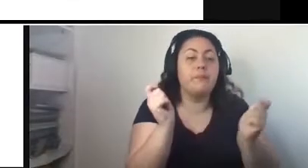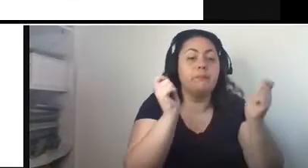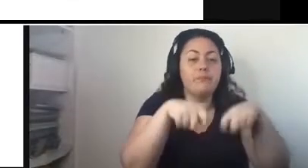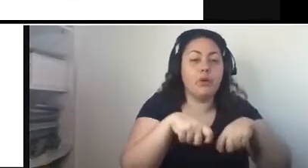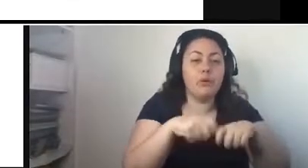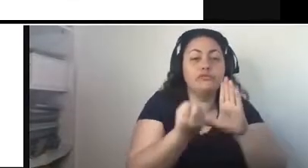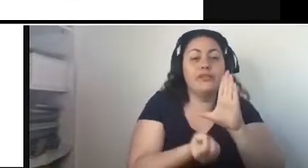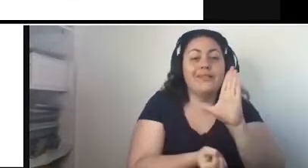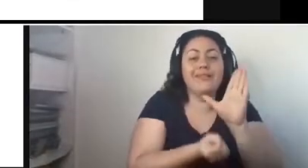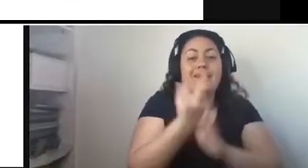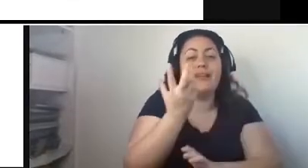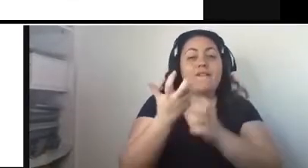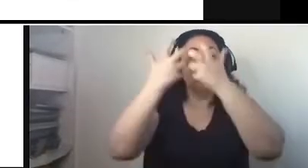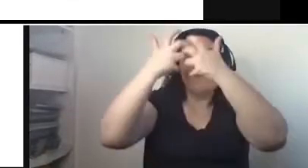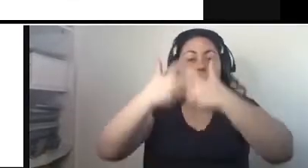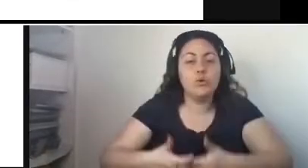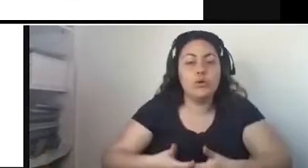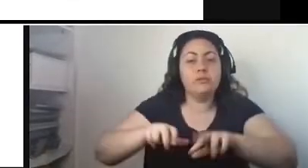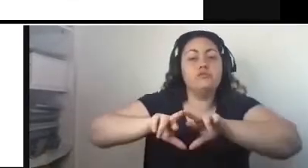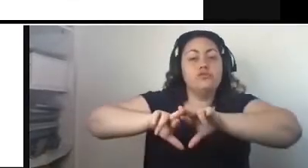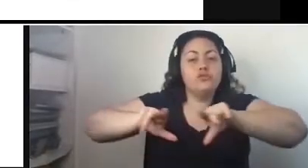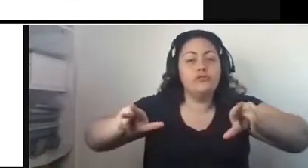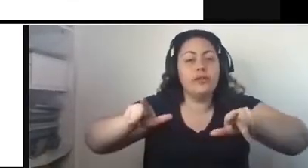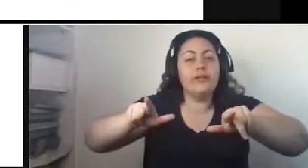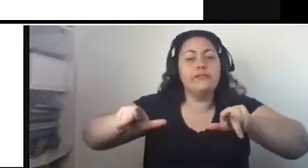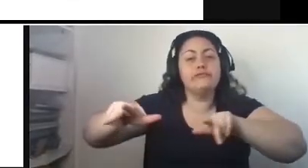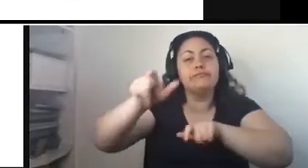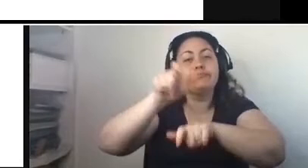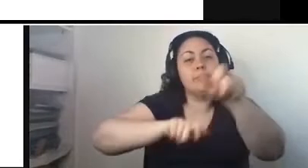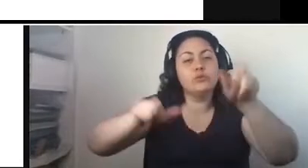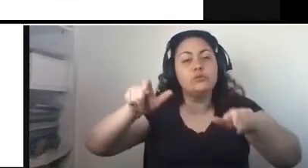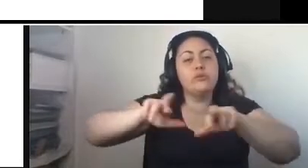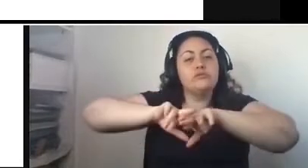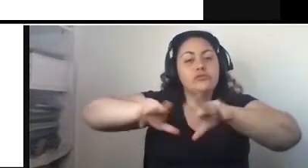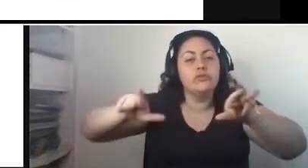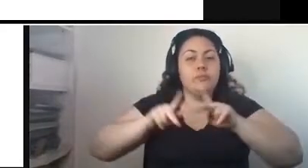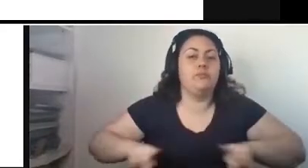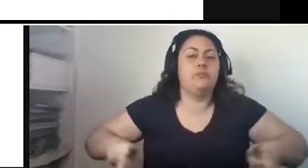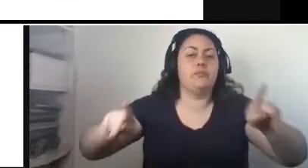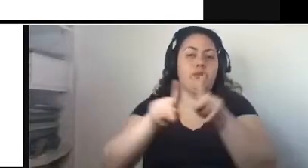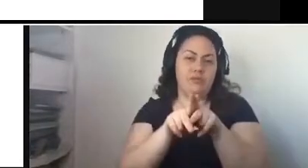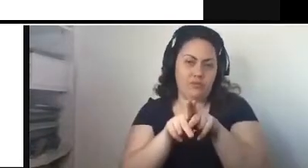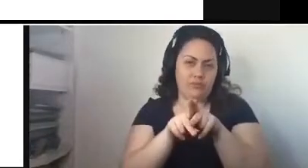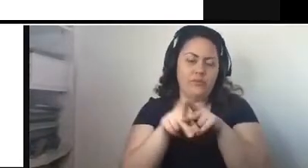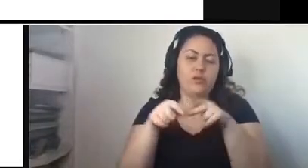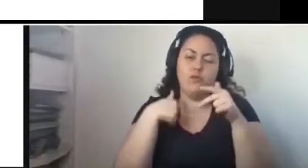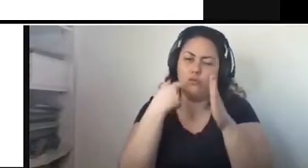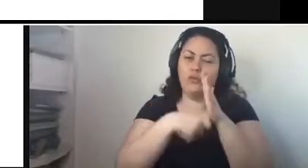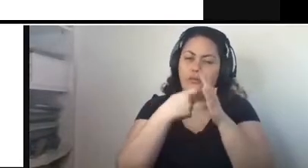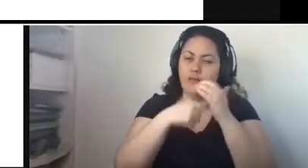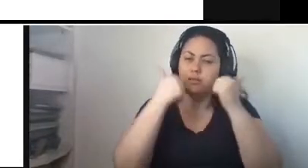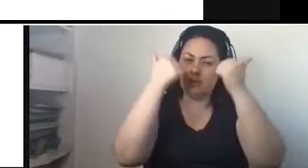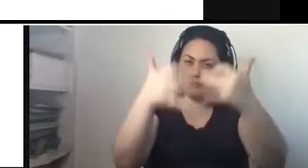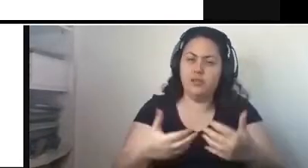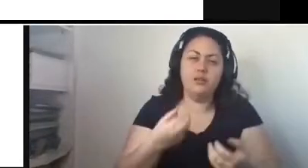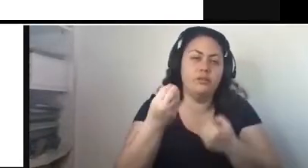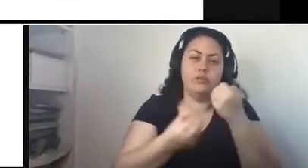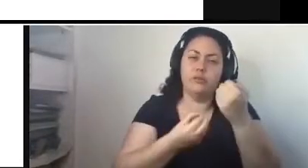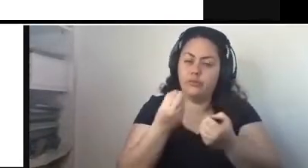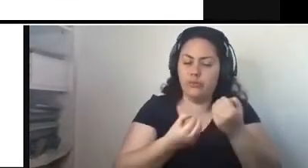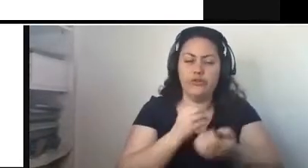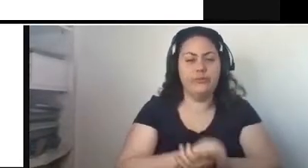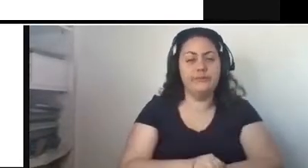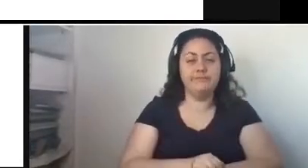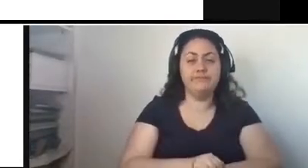eficácias diferentes em diferentes populações. Então, vou tentar esclarecer como isso pode acontecer. A